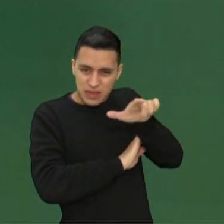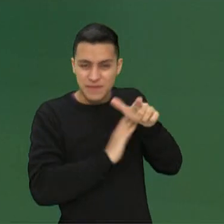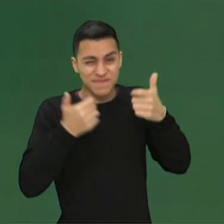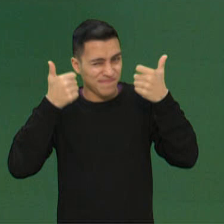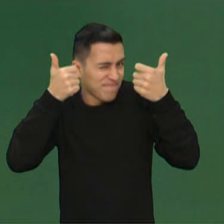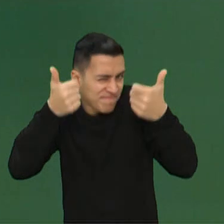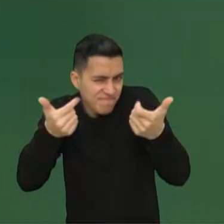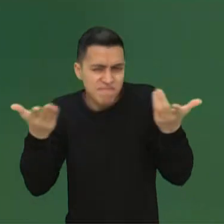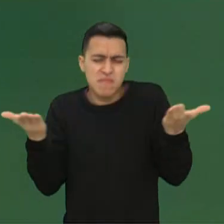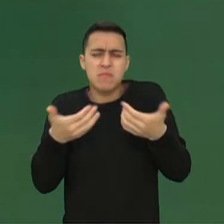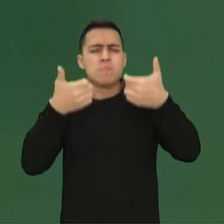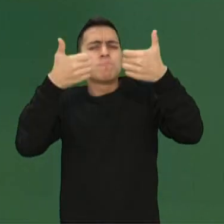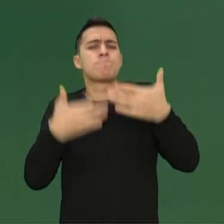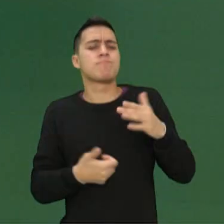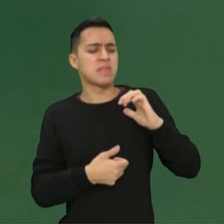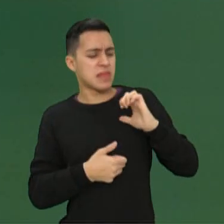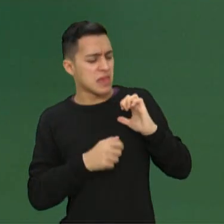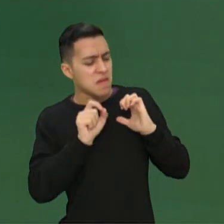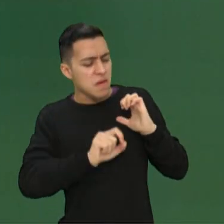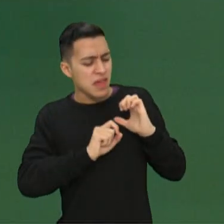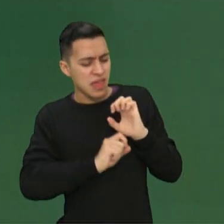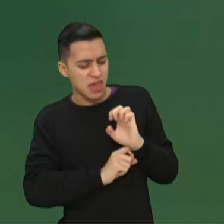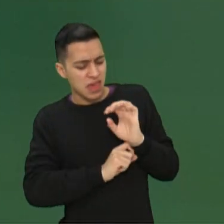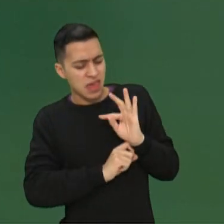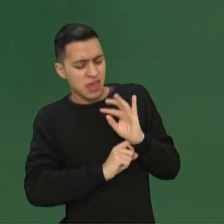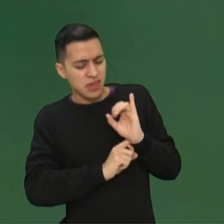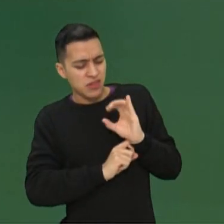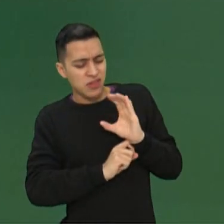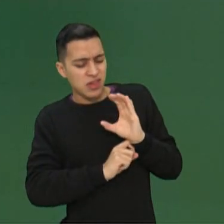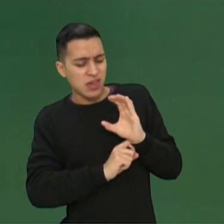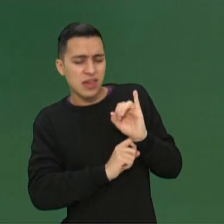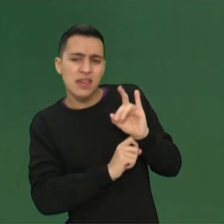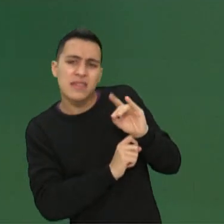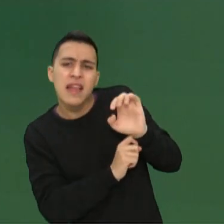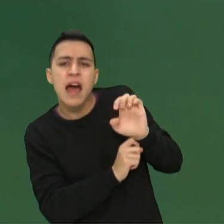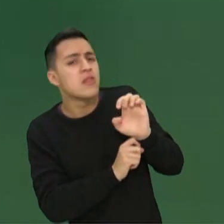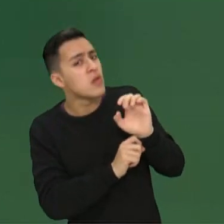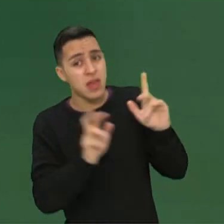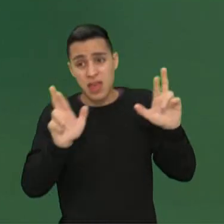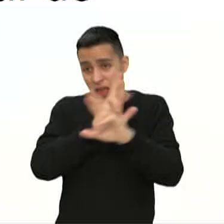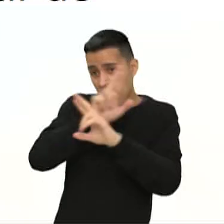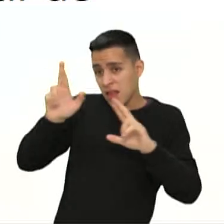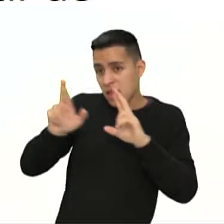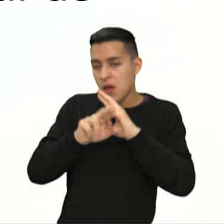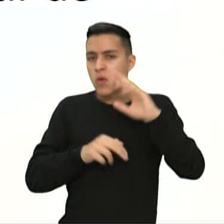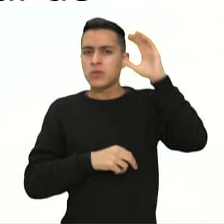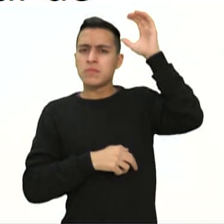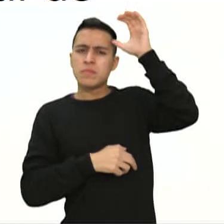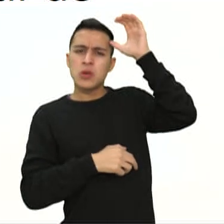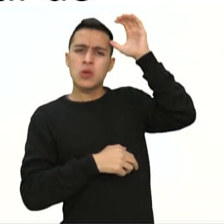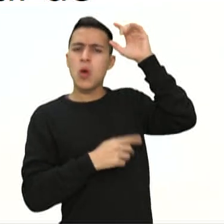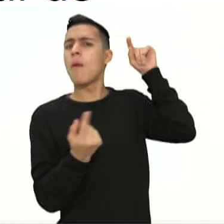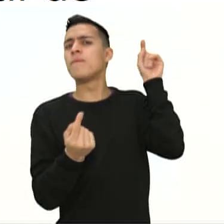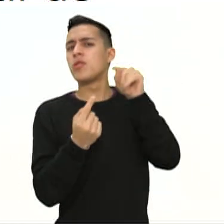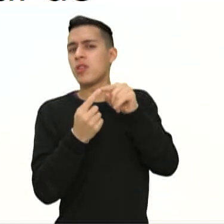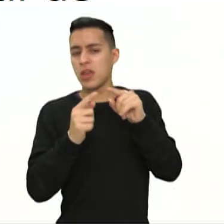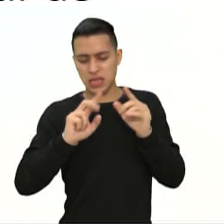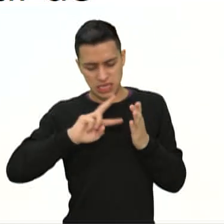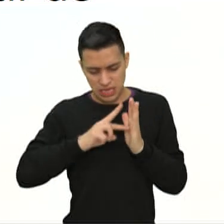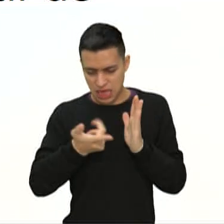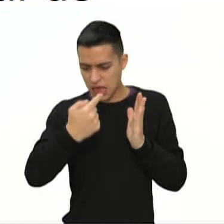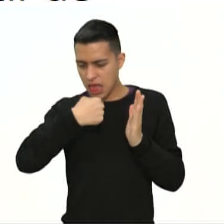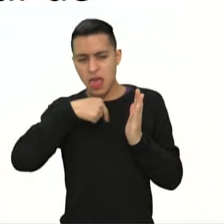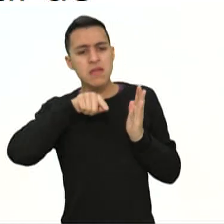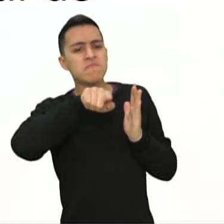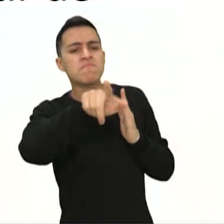a eticidade a partir disso. A eticidade entra no espírito objetivo, né? Nessa relação de você com